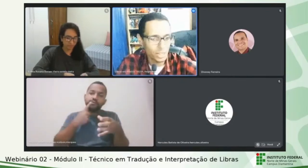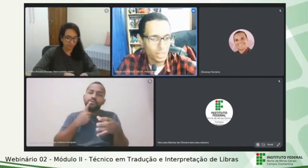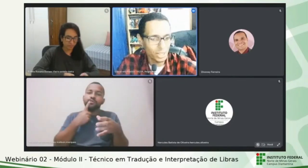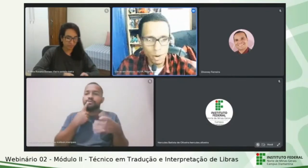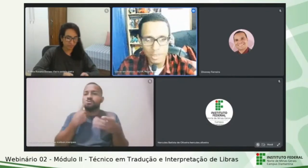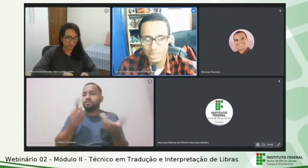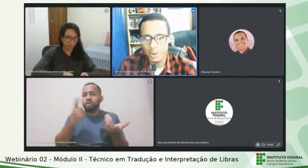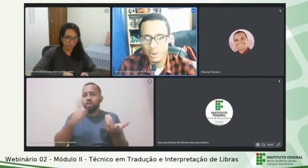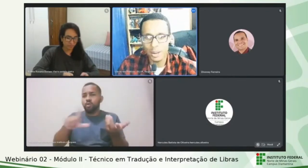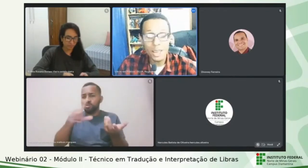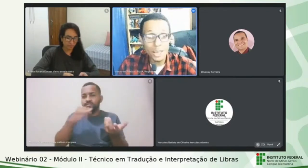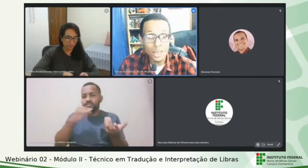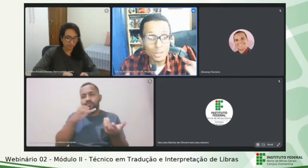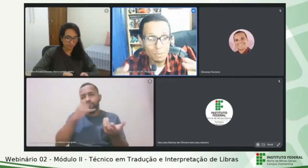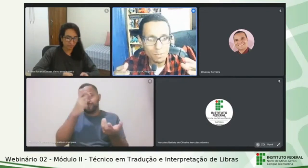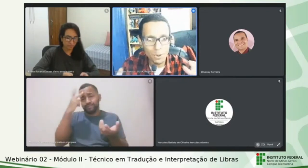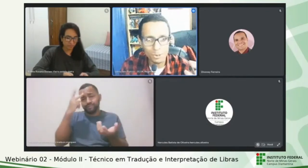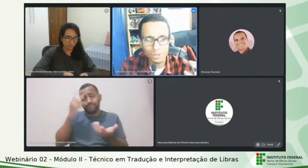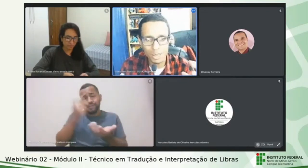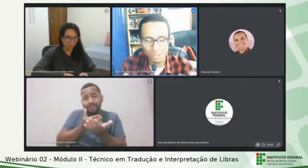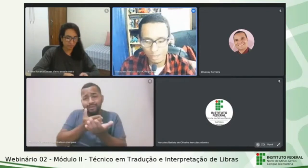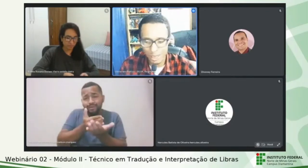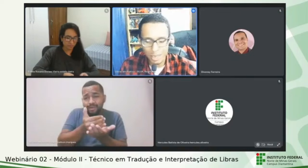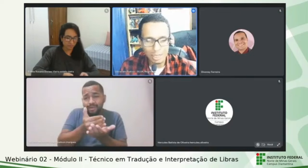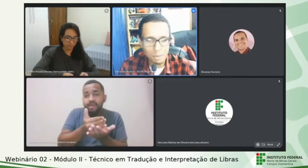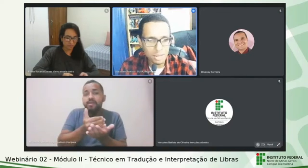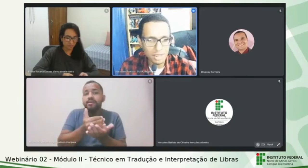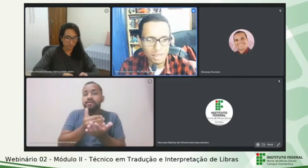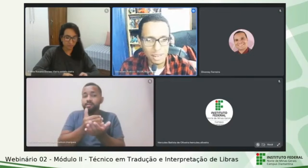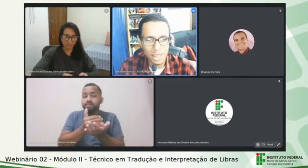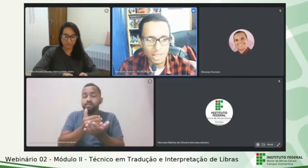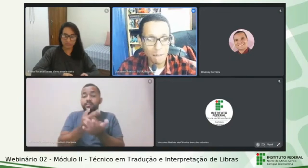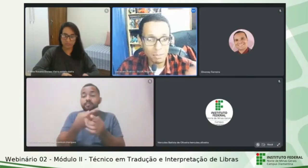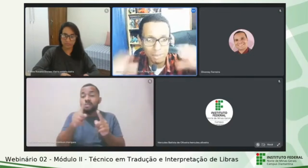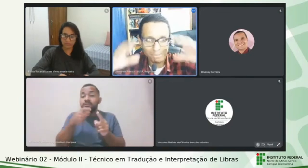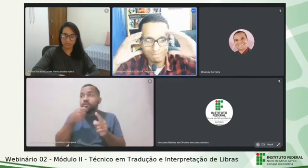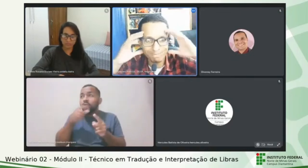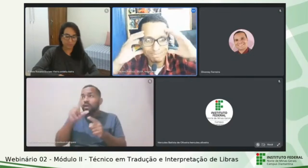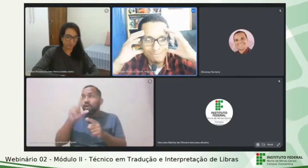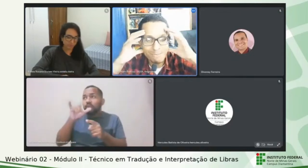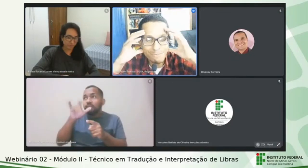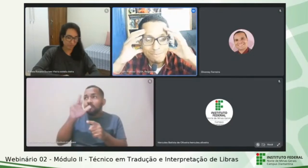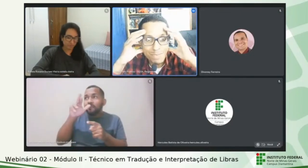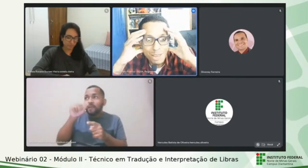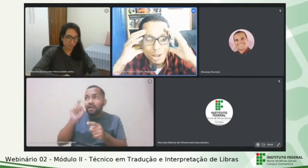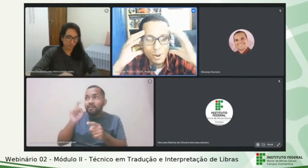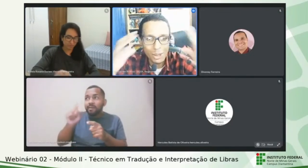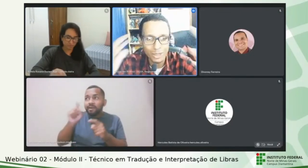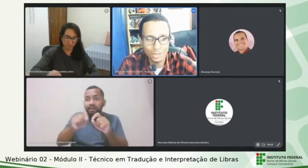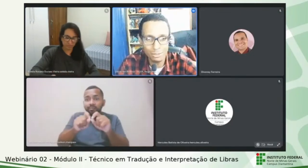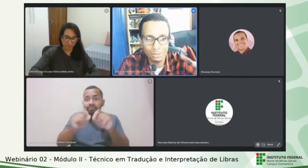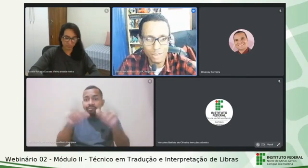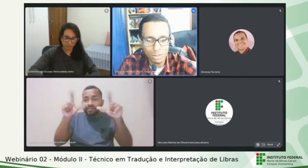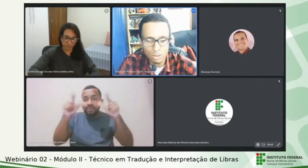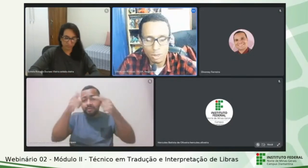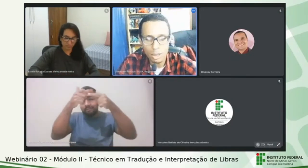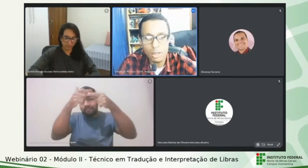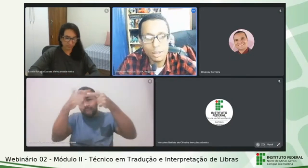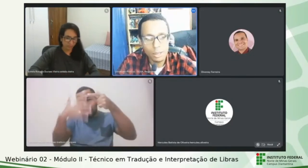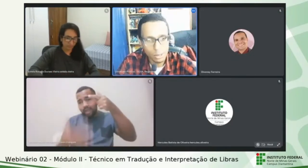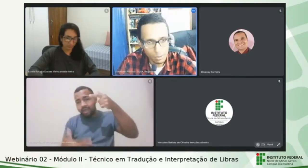muita gente começando agora. Isso é bom, você clica Libras na internet, abre milhões de